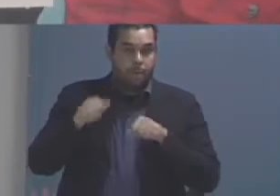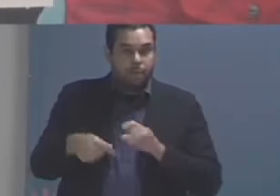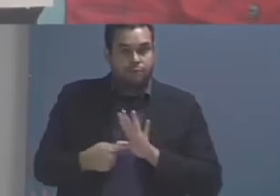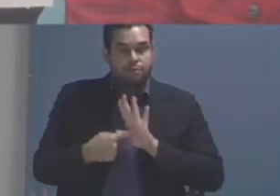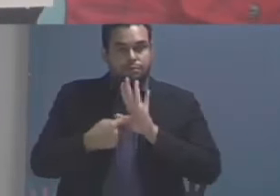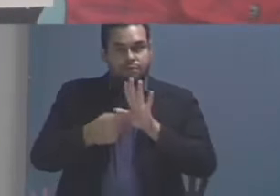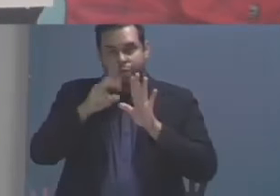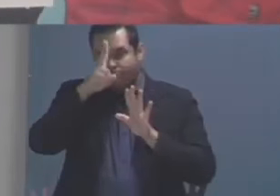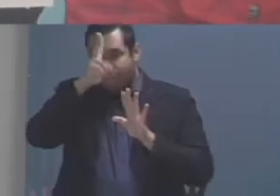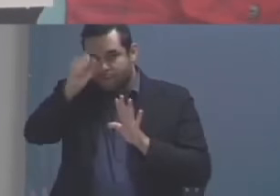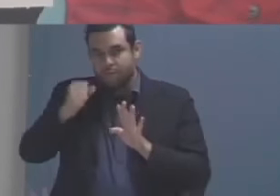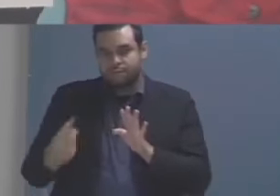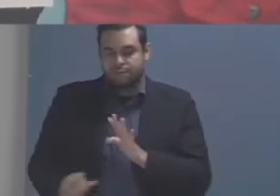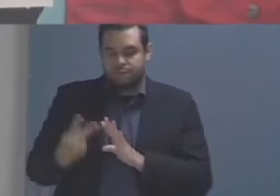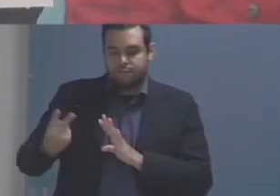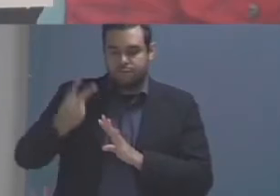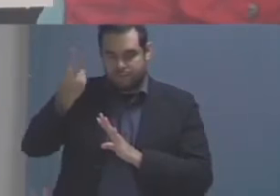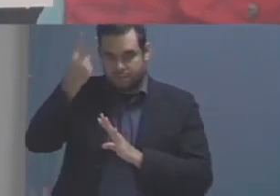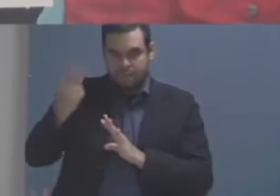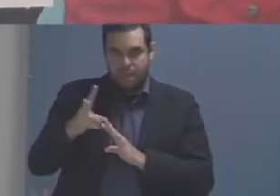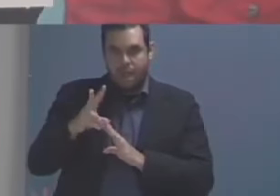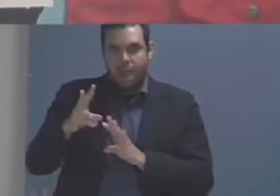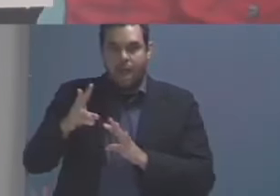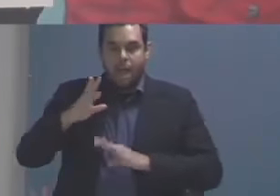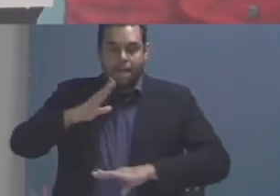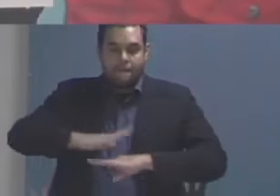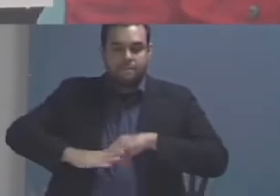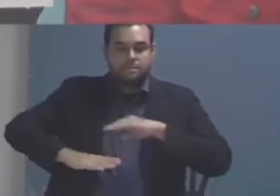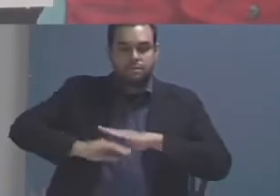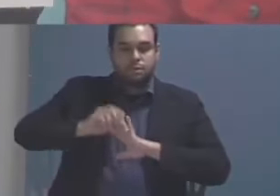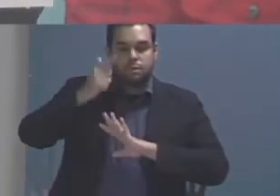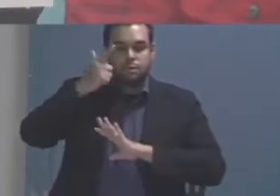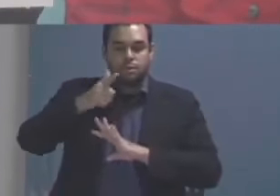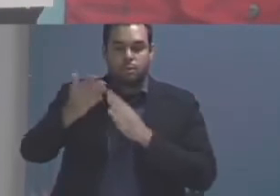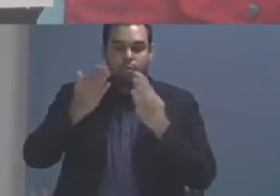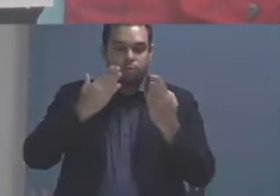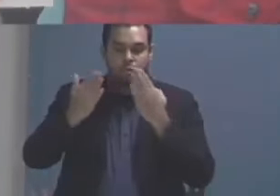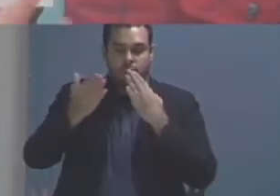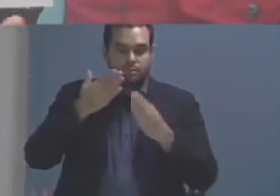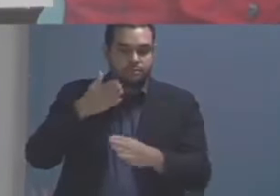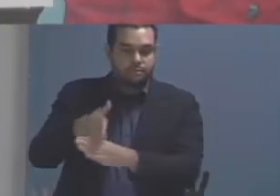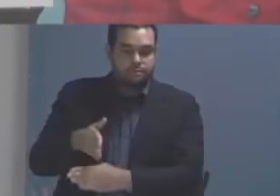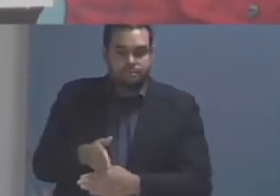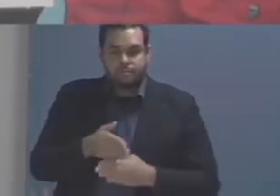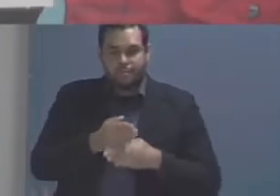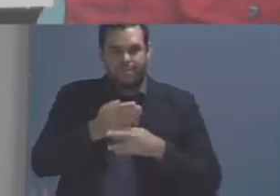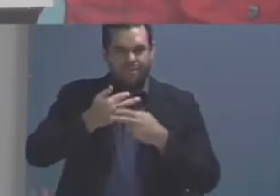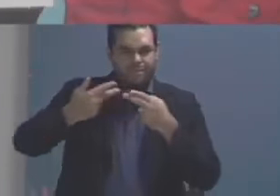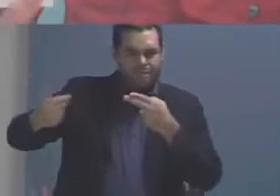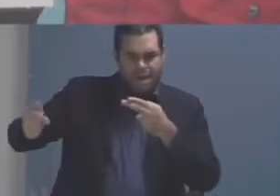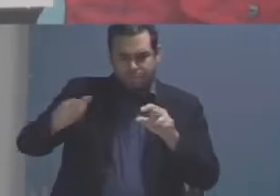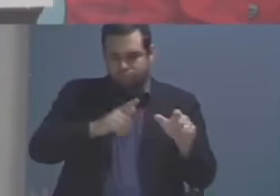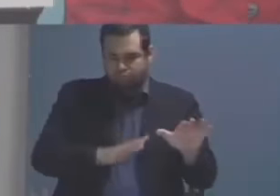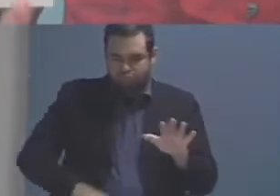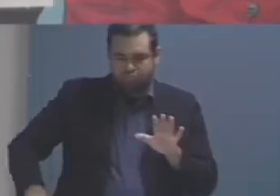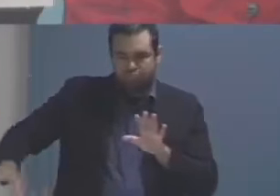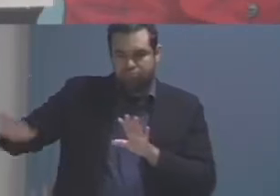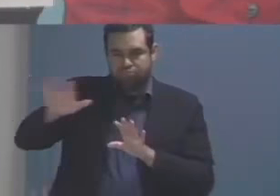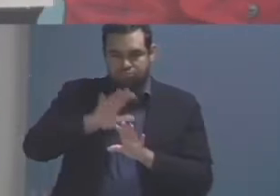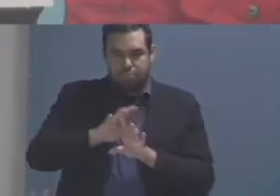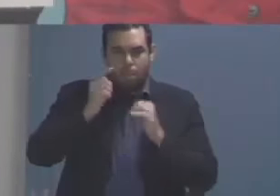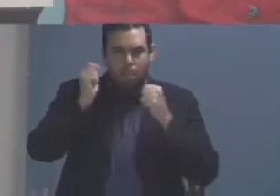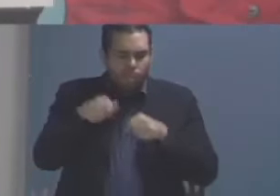a força, a riqueza, a pujança, a capacidade da psicologia intervir em N espaços, em